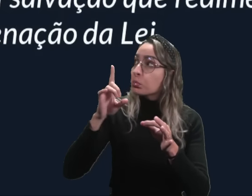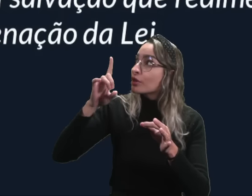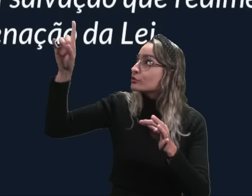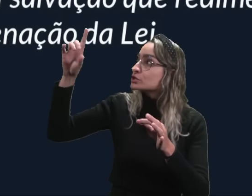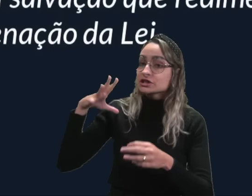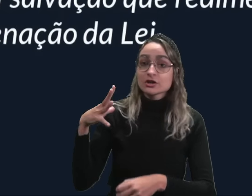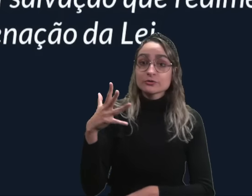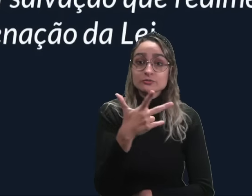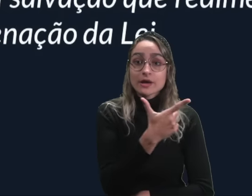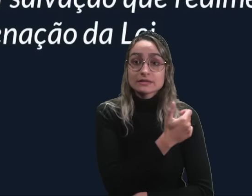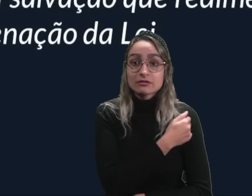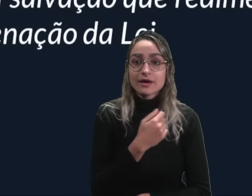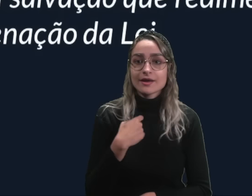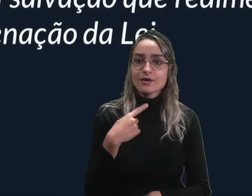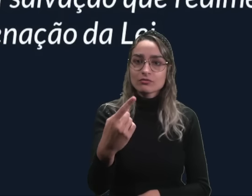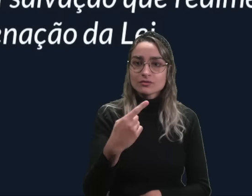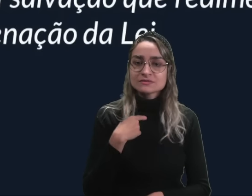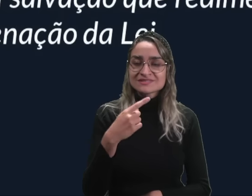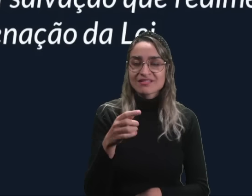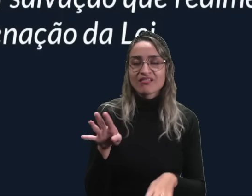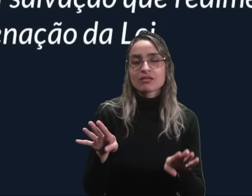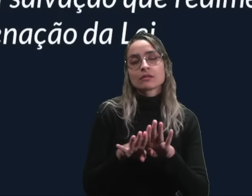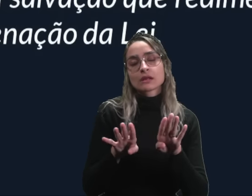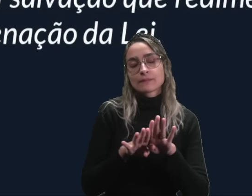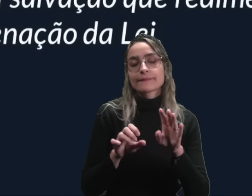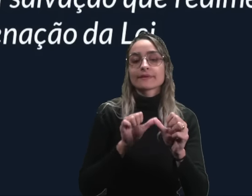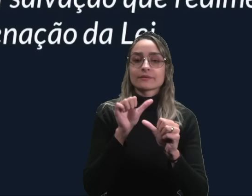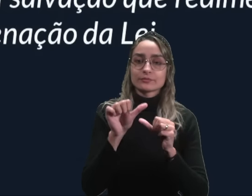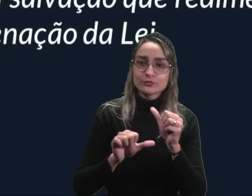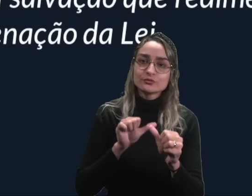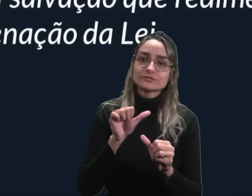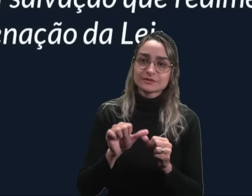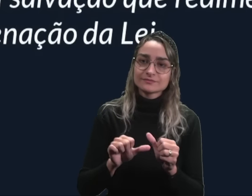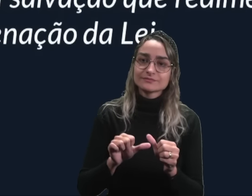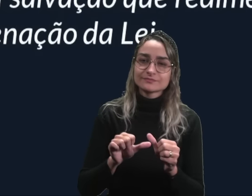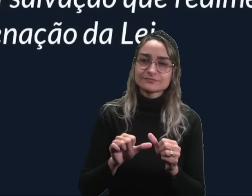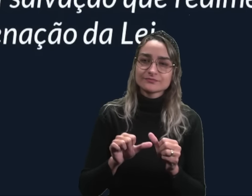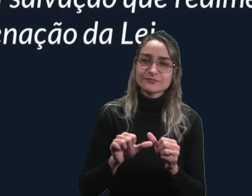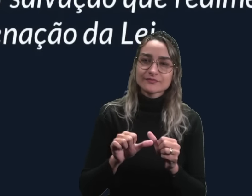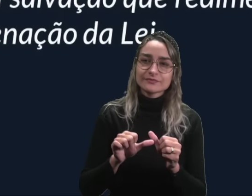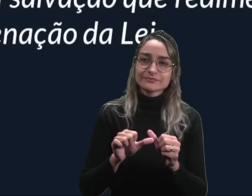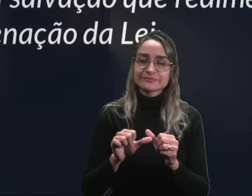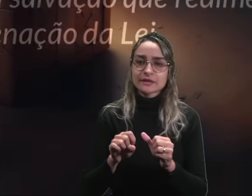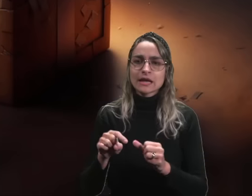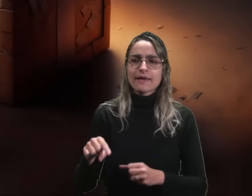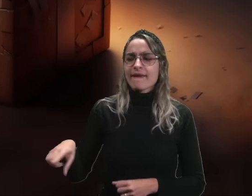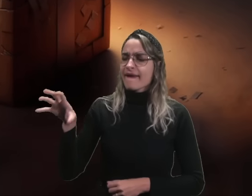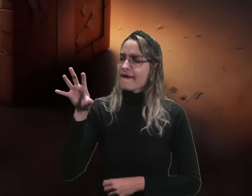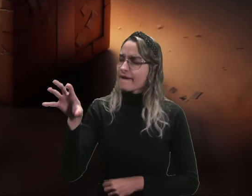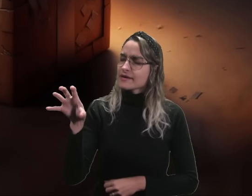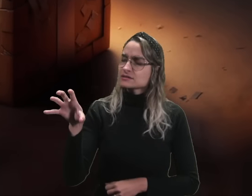da condenação da Lei ó queridos Esta é a mensagem que Deus tinha para nós para